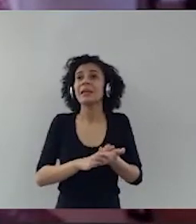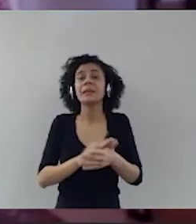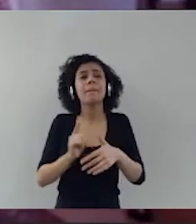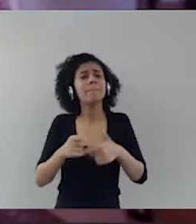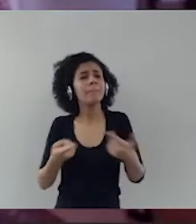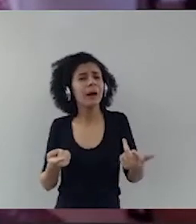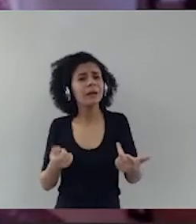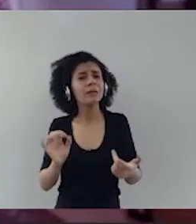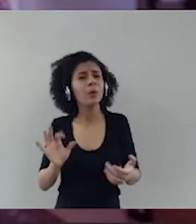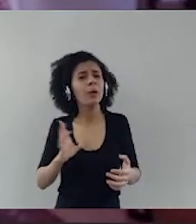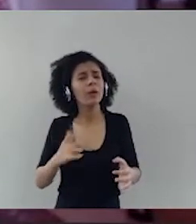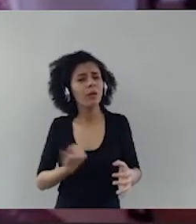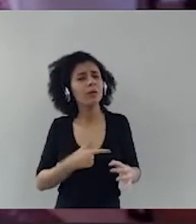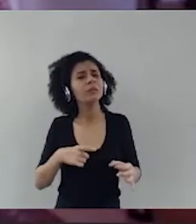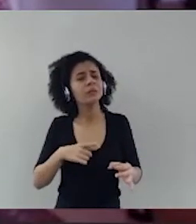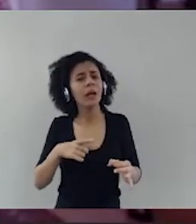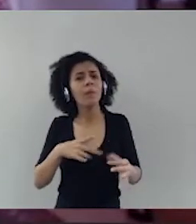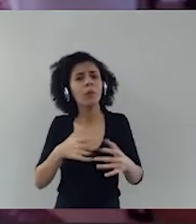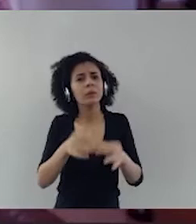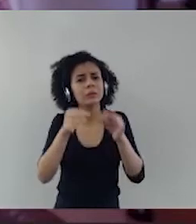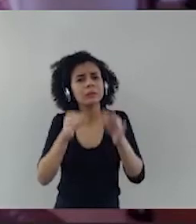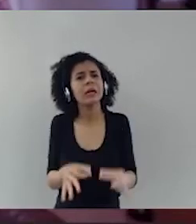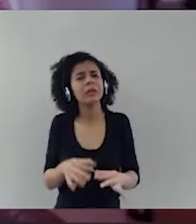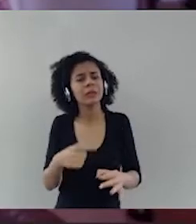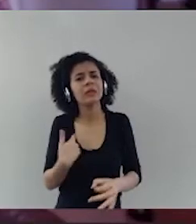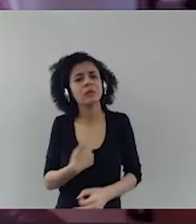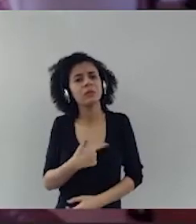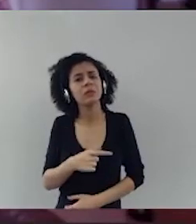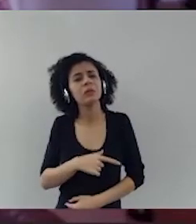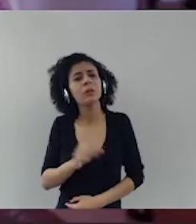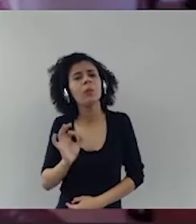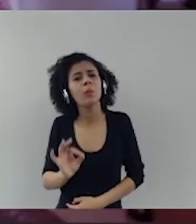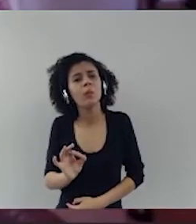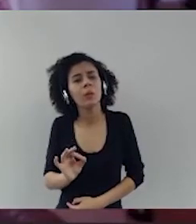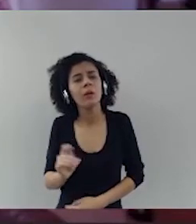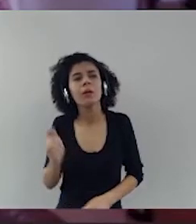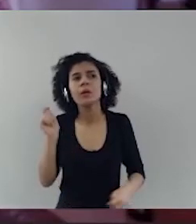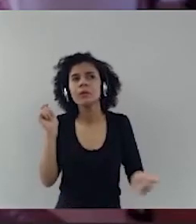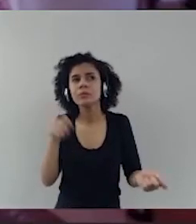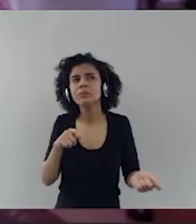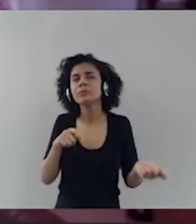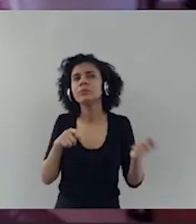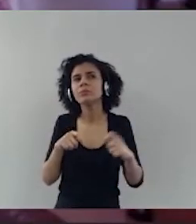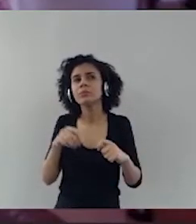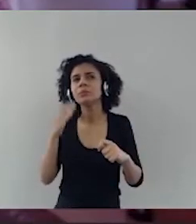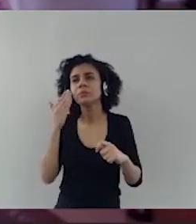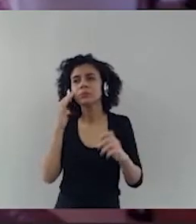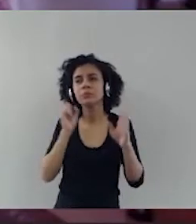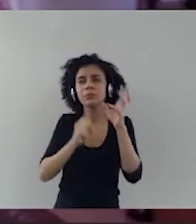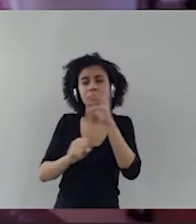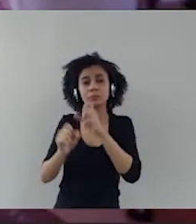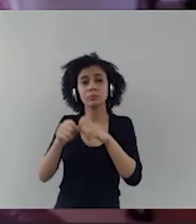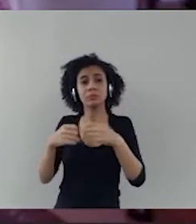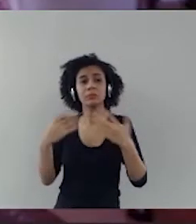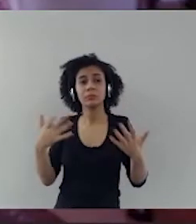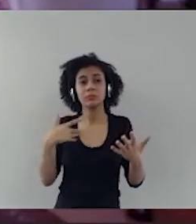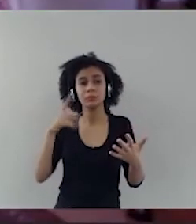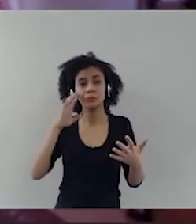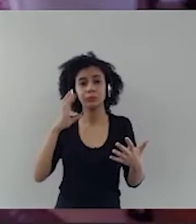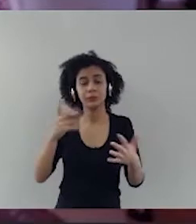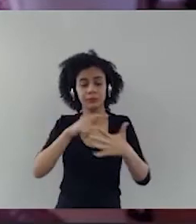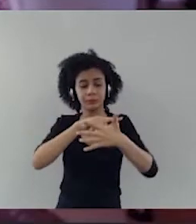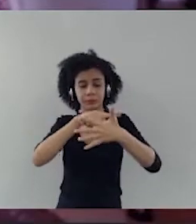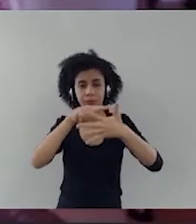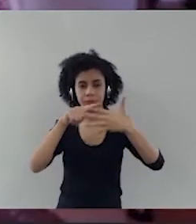existem algumas certezas, e das quais, quem sabe, nós podemos tirar algumas lições importantes. Então, eu escolhi